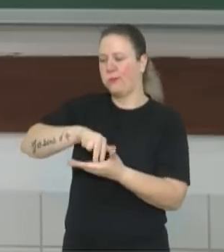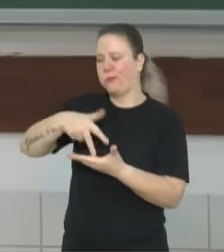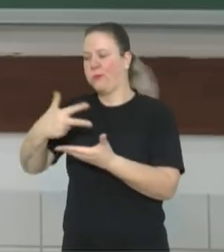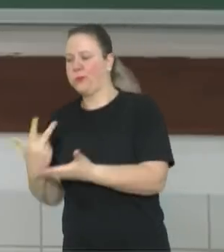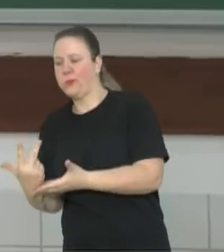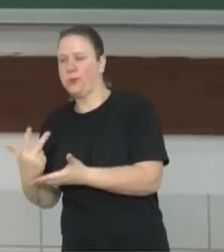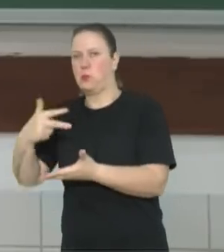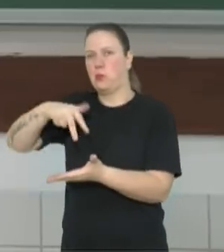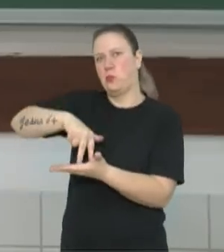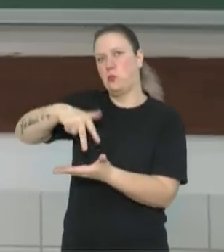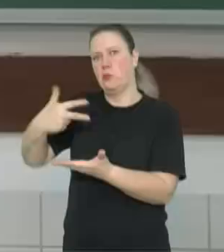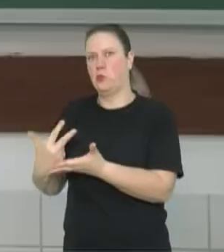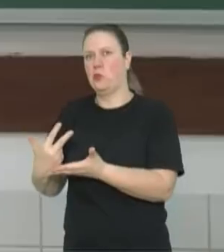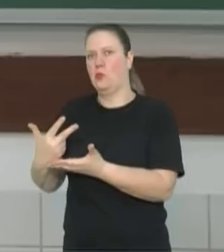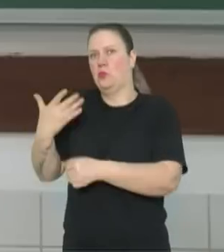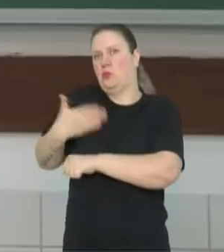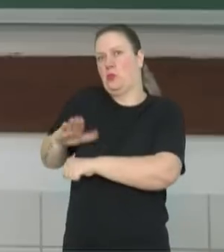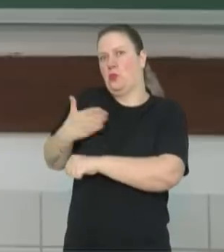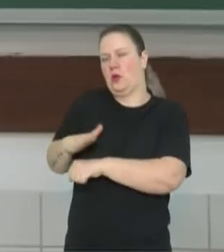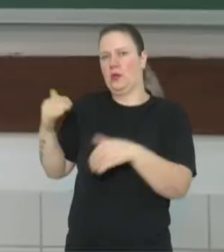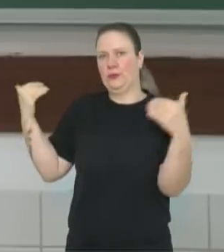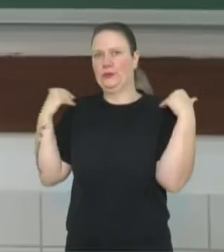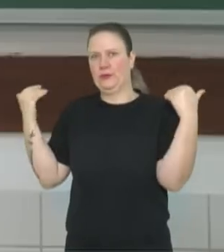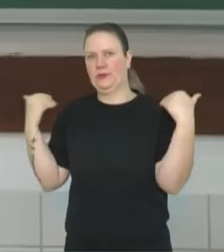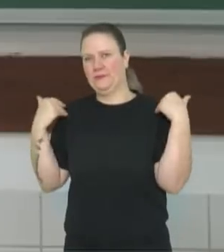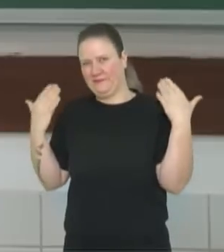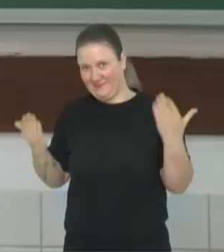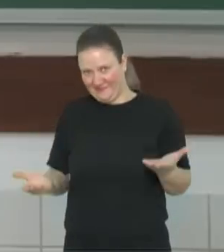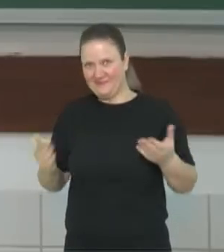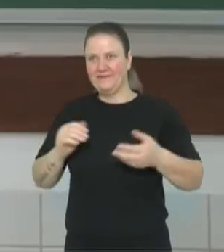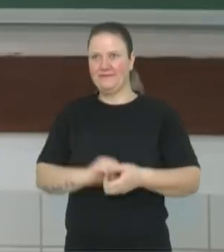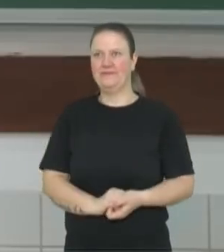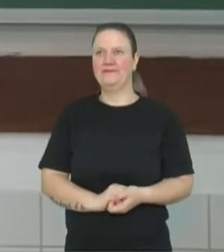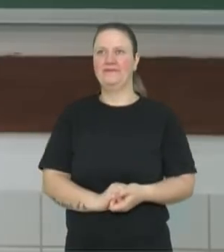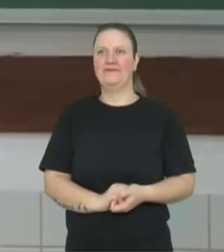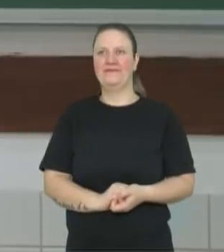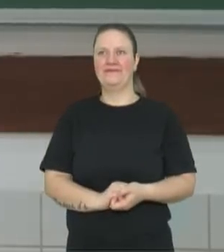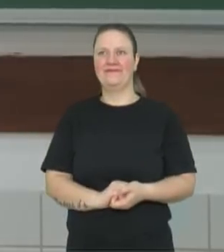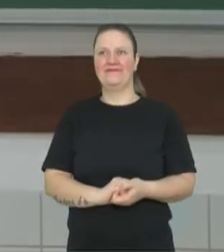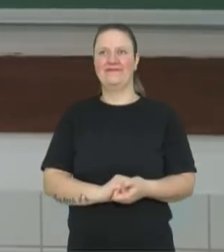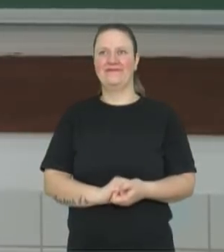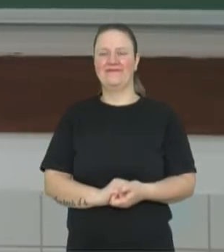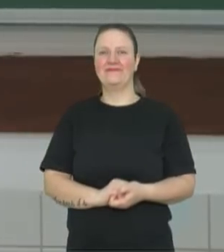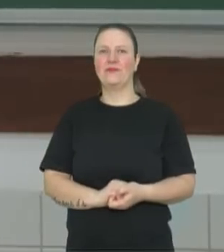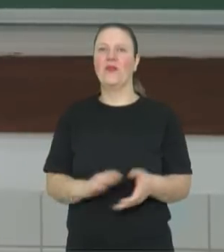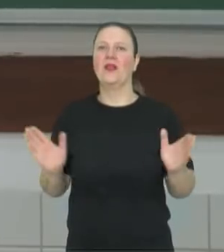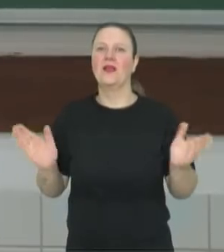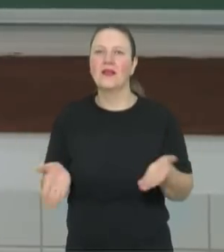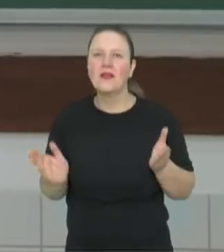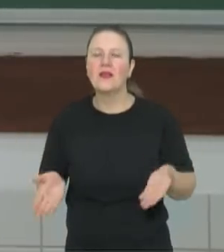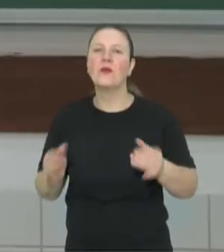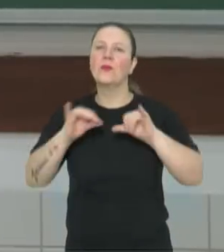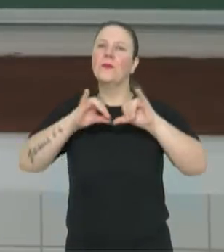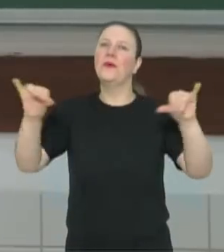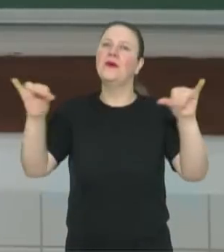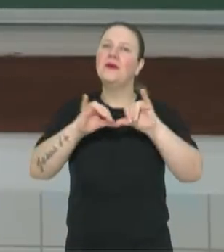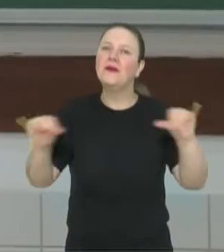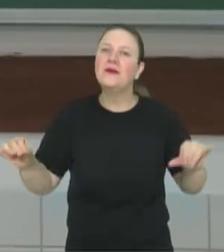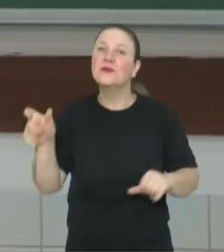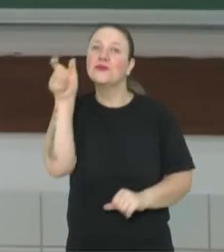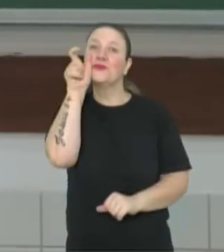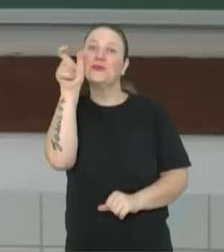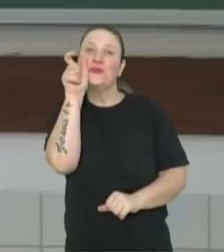fazer, né, uma atividade, alguma coisa que você vira de cabeça para baixo, certo? E daí aqui, então, nosso anúncio que a gente